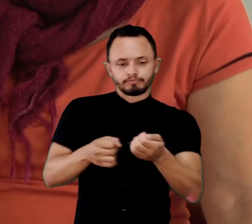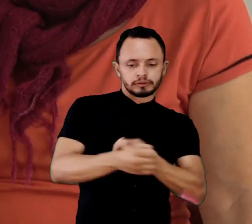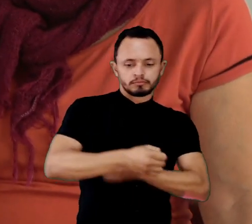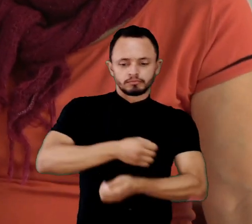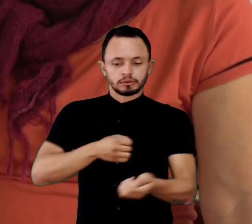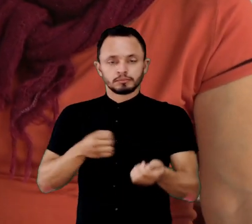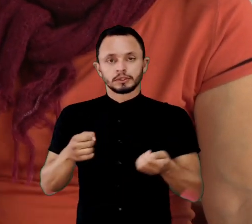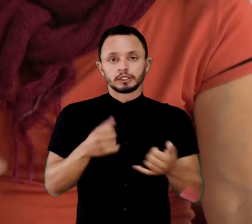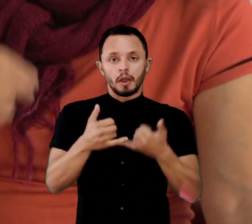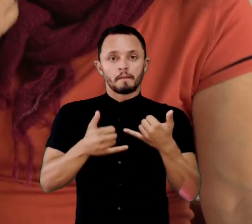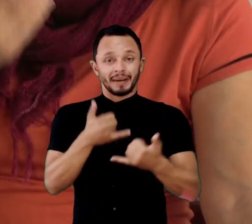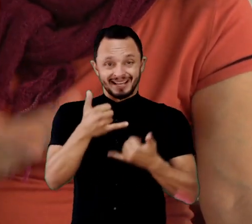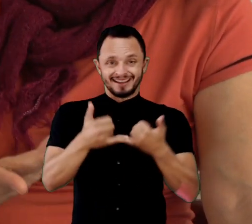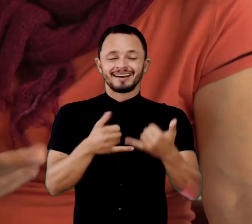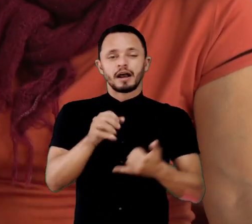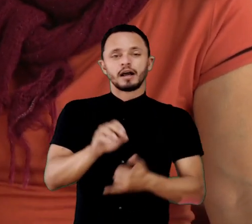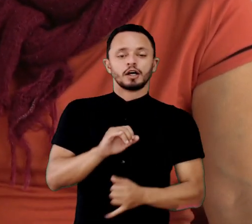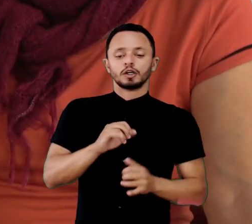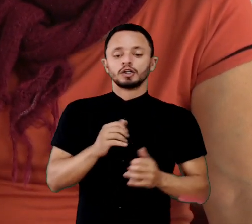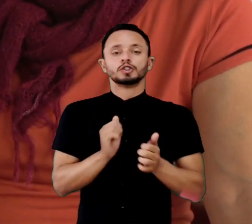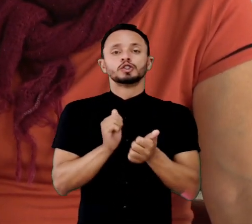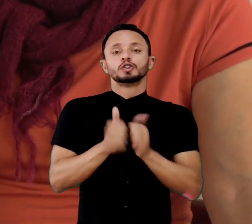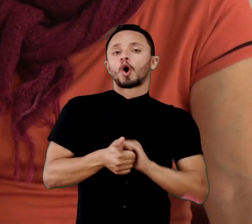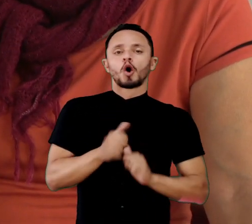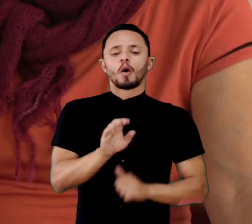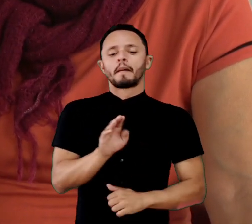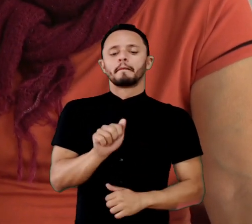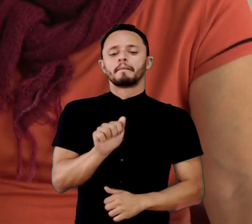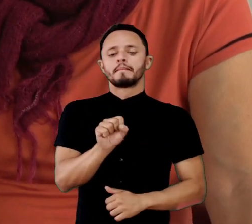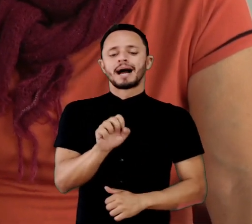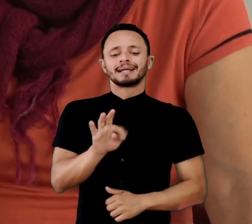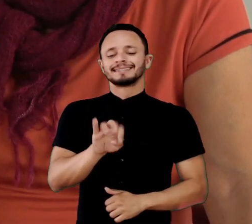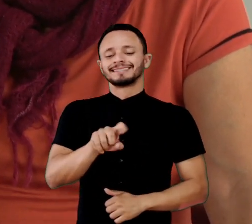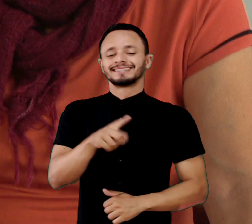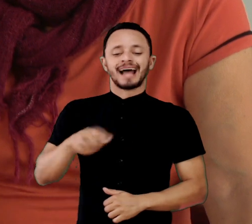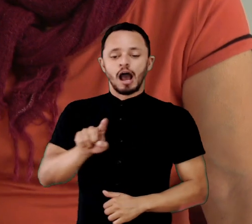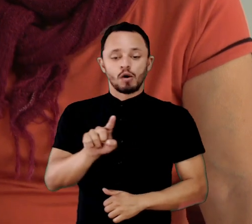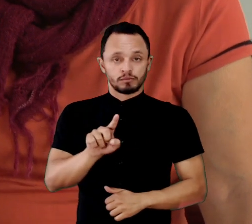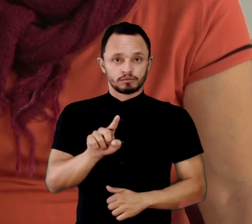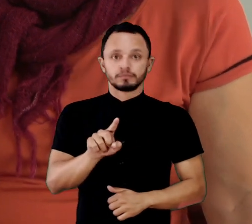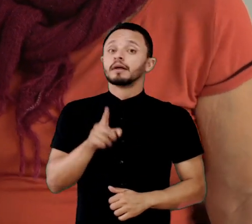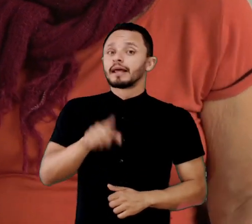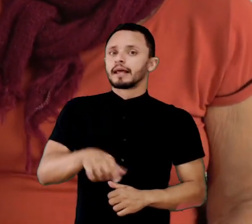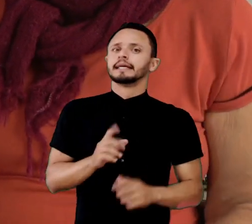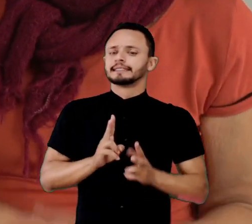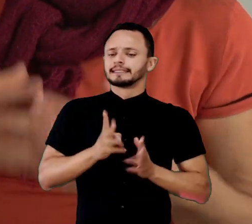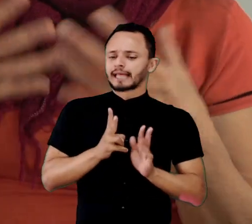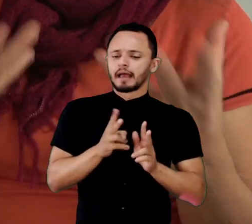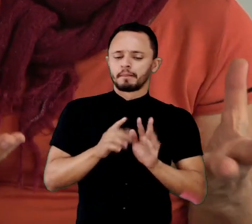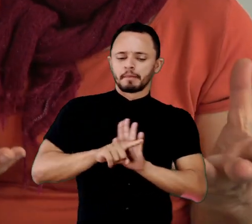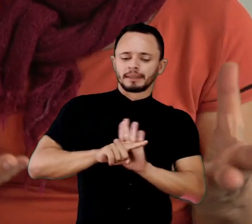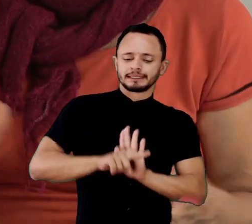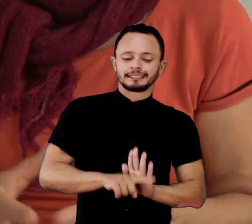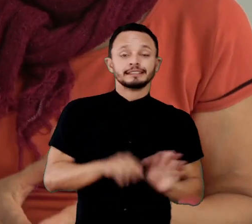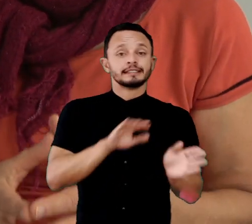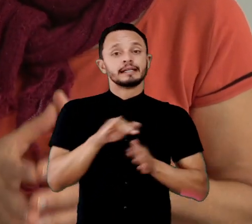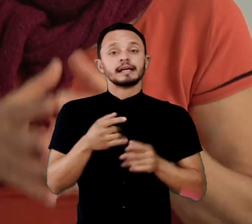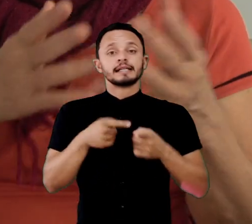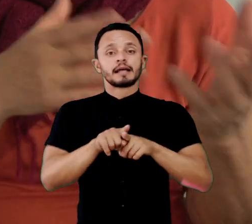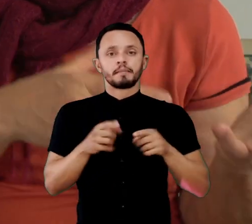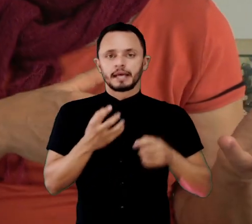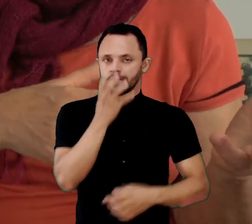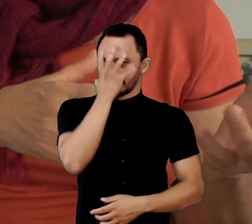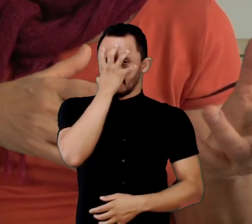sobre isso. Eu trouxe para o grupo sempre a pesquisa das máscaras teatrais, né? Eu tenho uma pesquisa